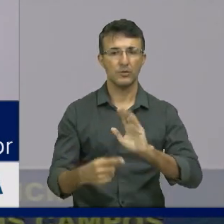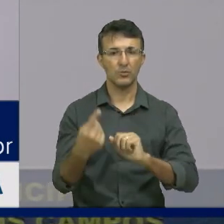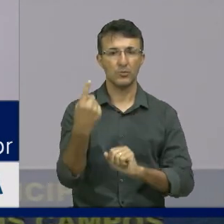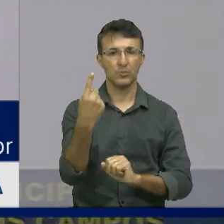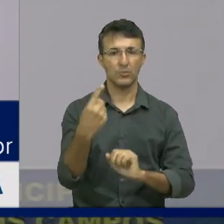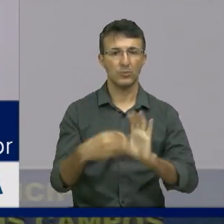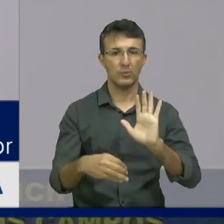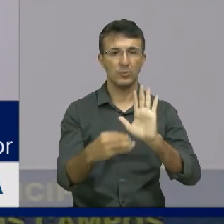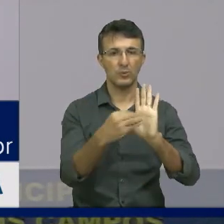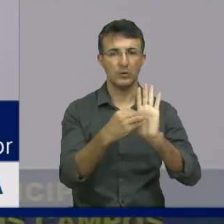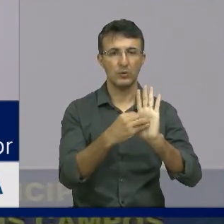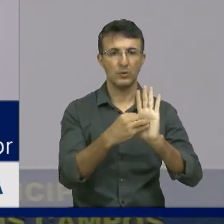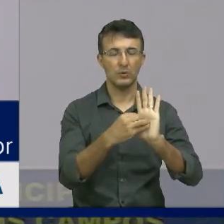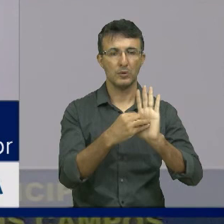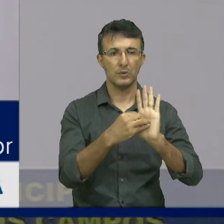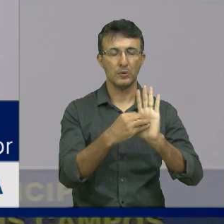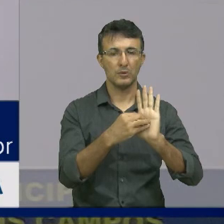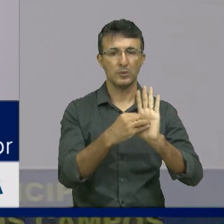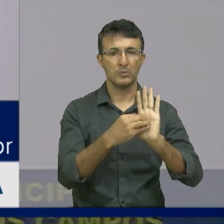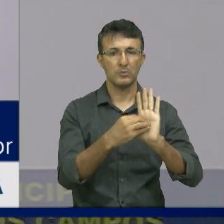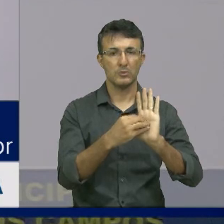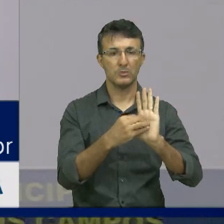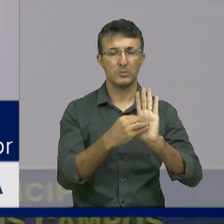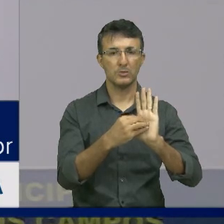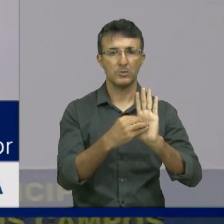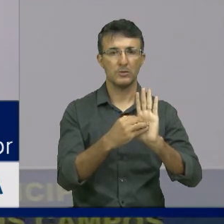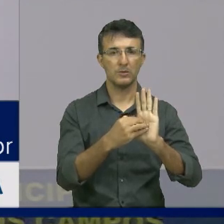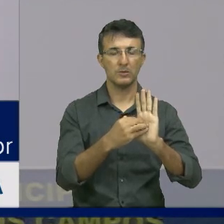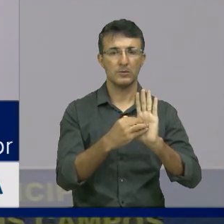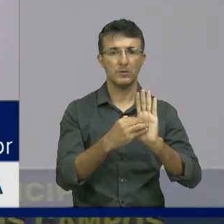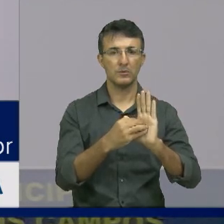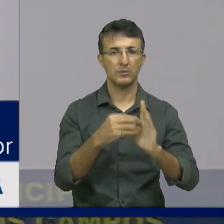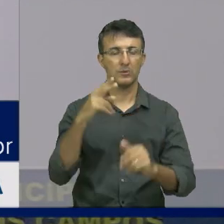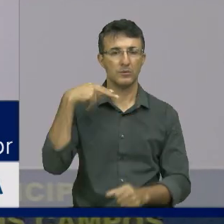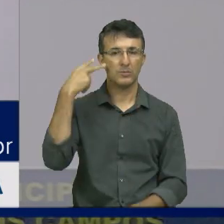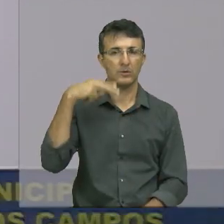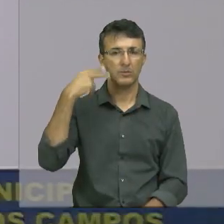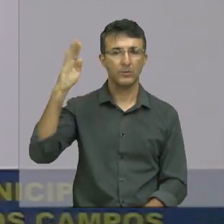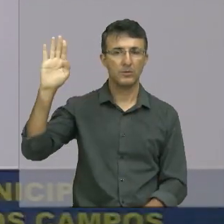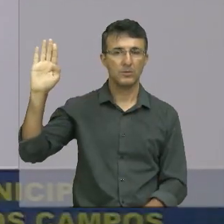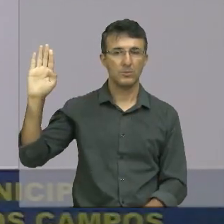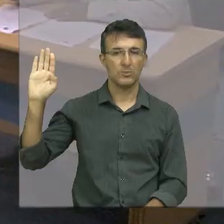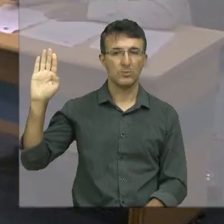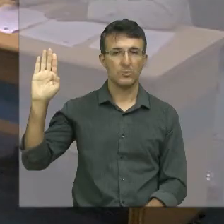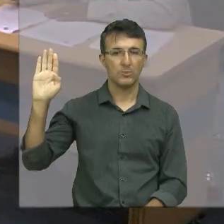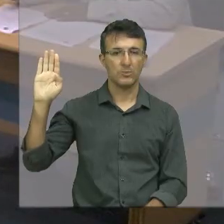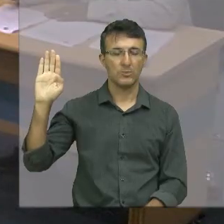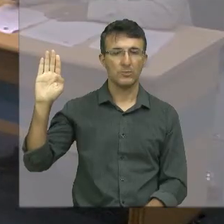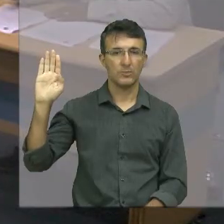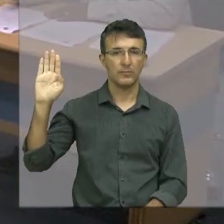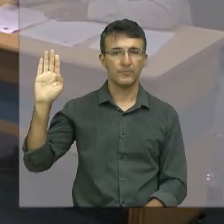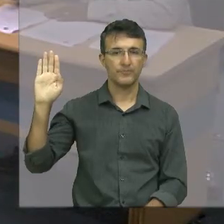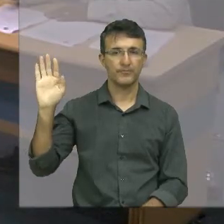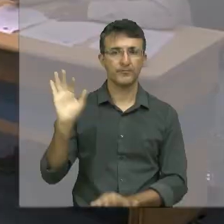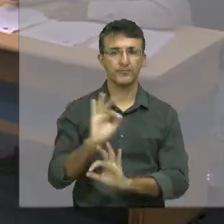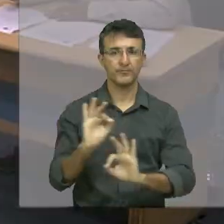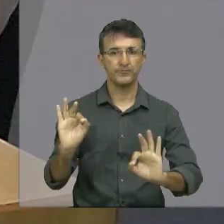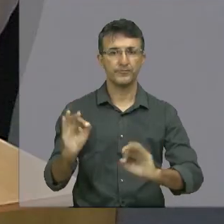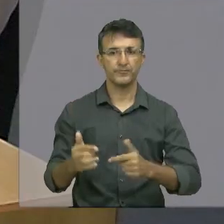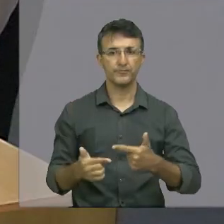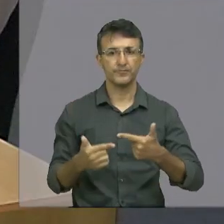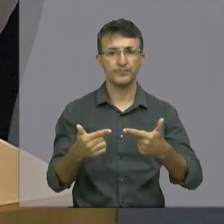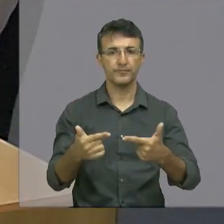emenda número 1. Vereadores favoráveis permaneçam como estão e os contrários se manifestem. Nenhuma manifestação